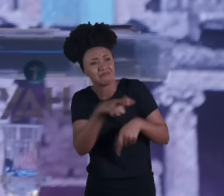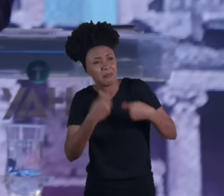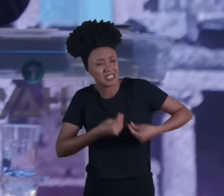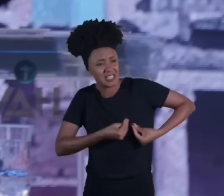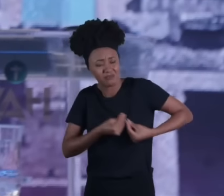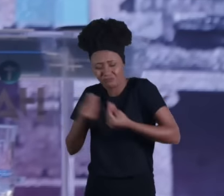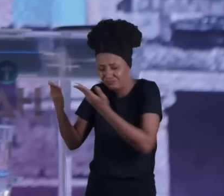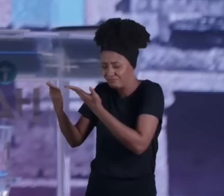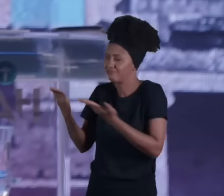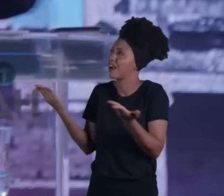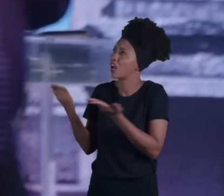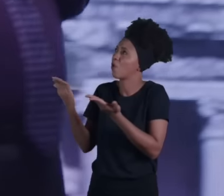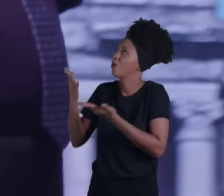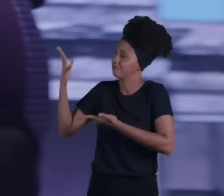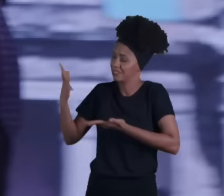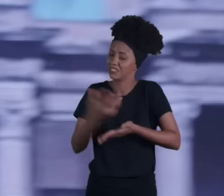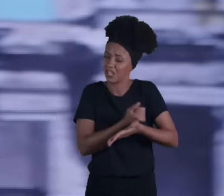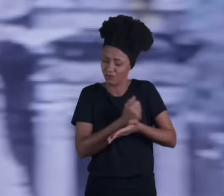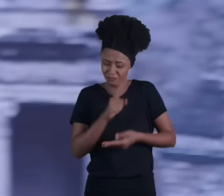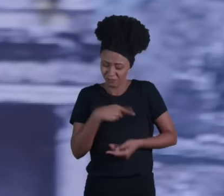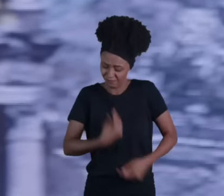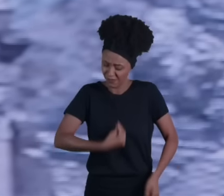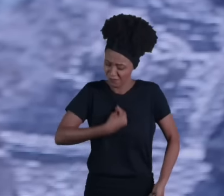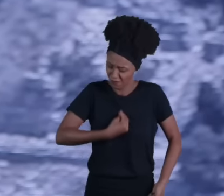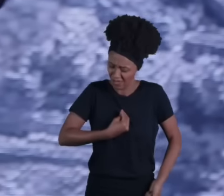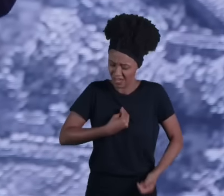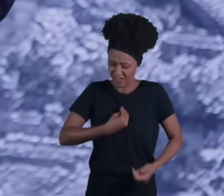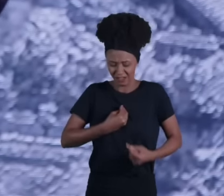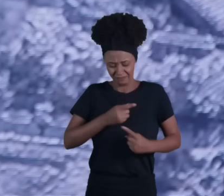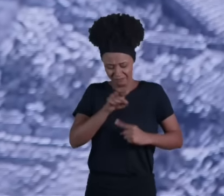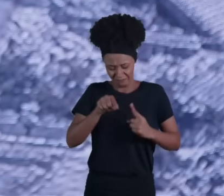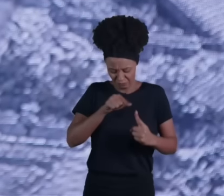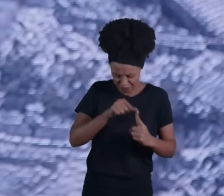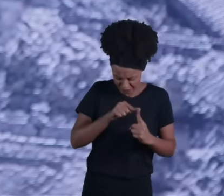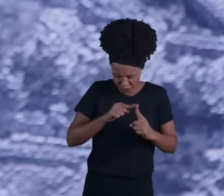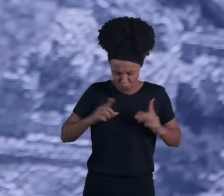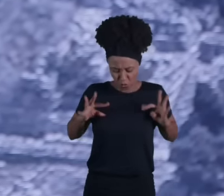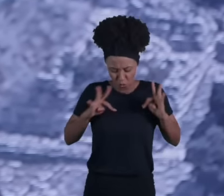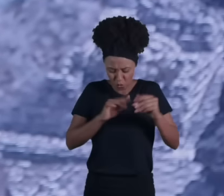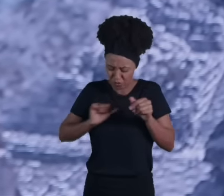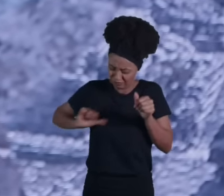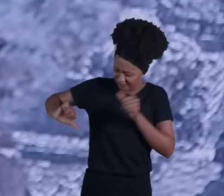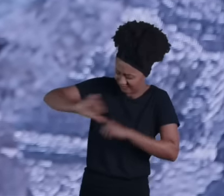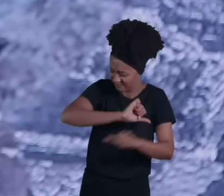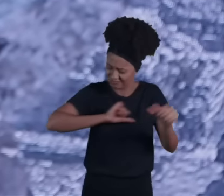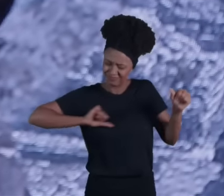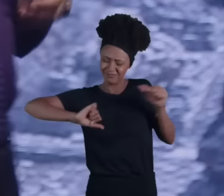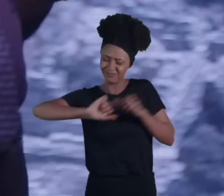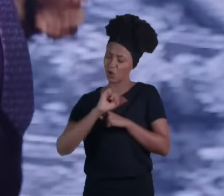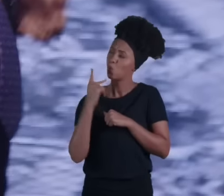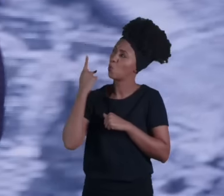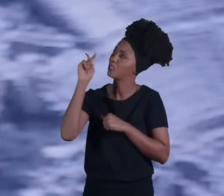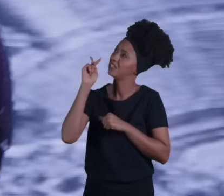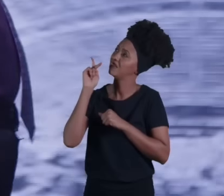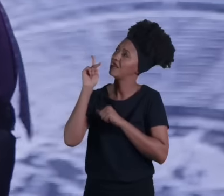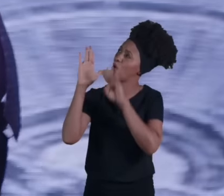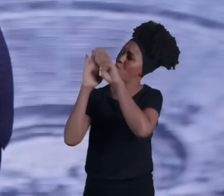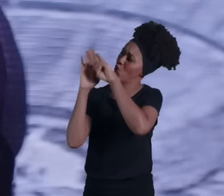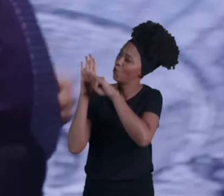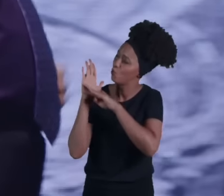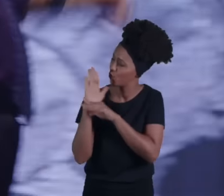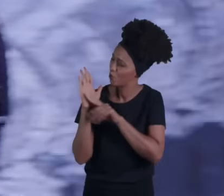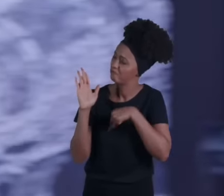Transforma a nossa vida. Transforma os nossos propósitos. Nos revela o teu propósito, Senhor, porque queremos